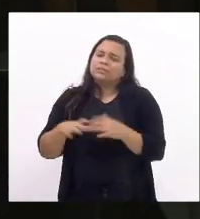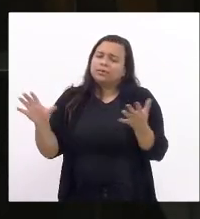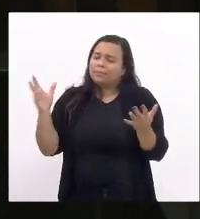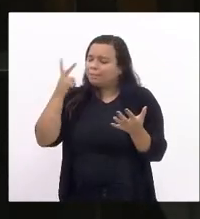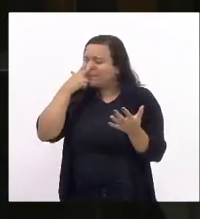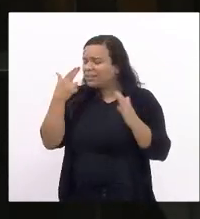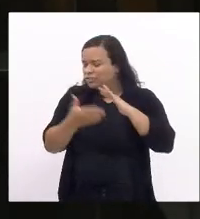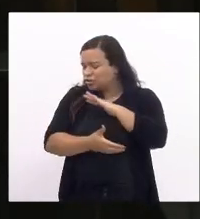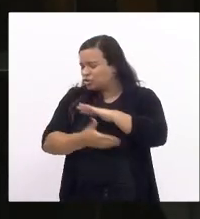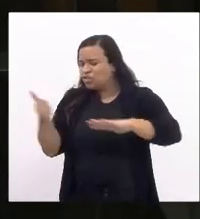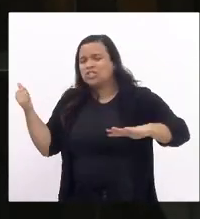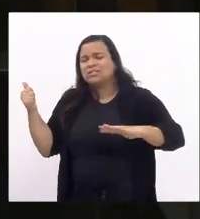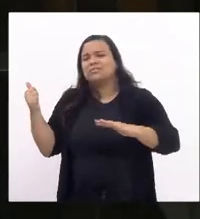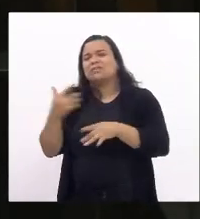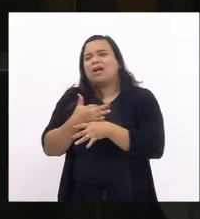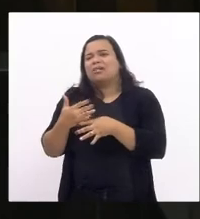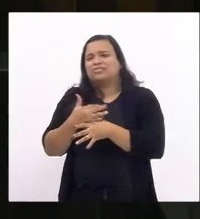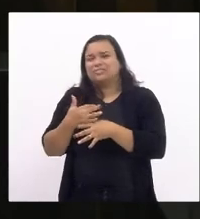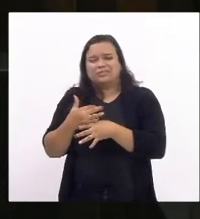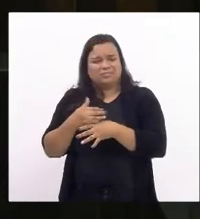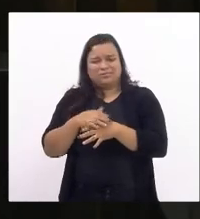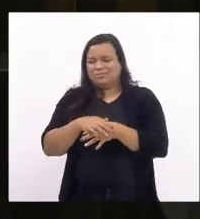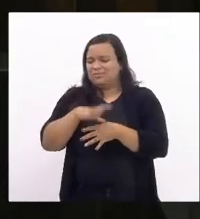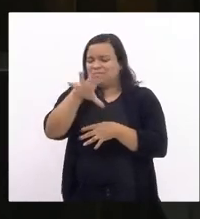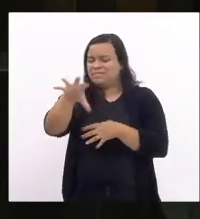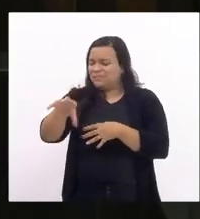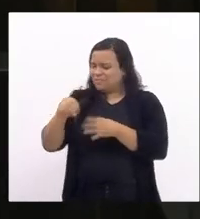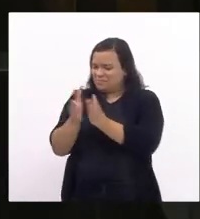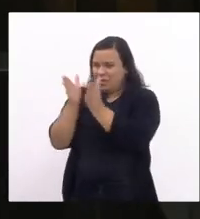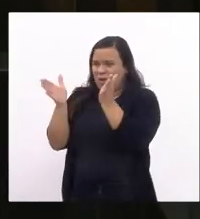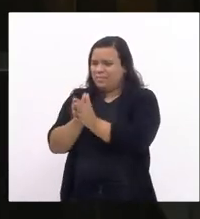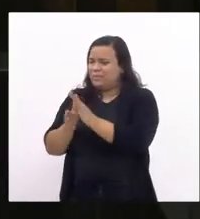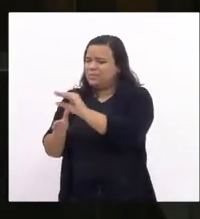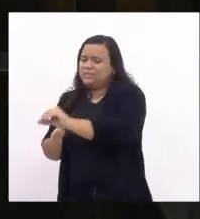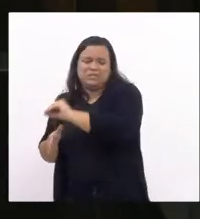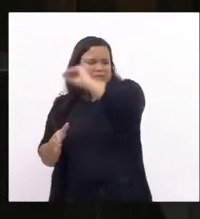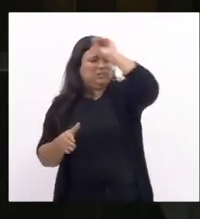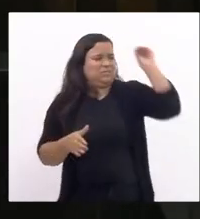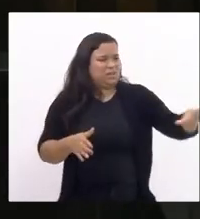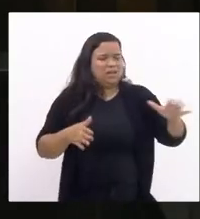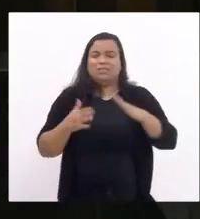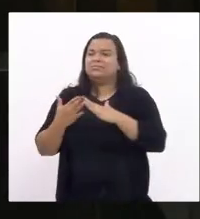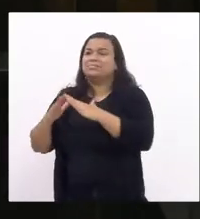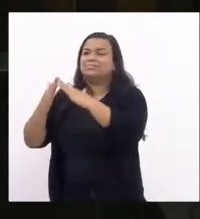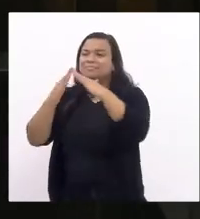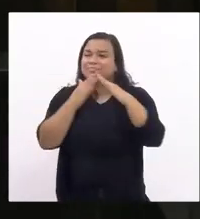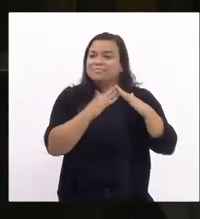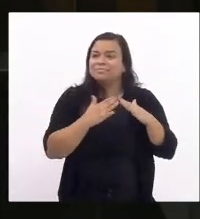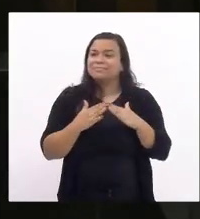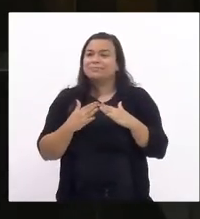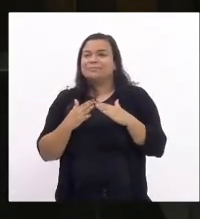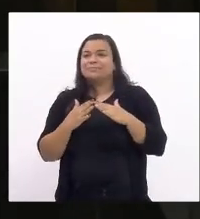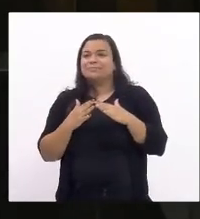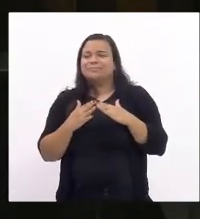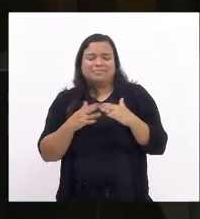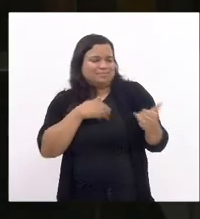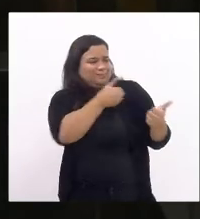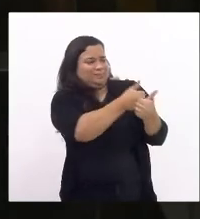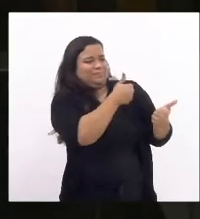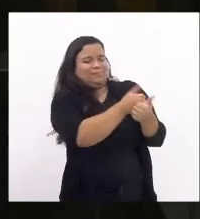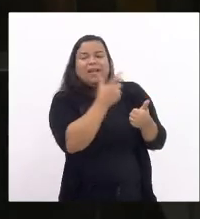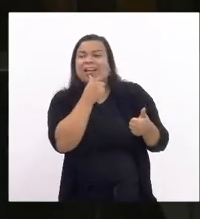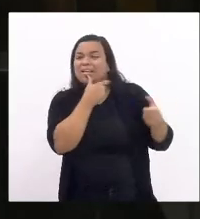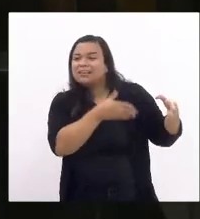cidade, que joga as pessoas pobres para a periferia, que joga as pessoas pobres para as encostas.